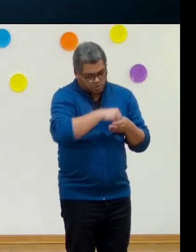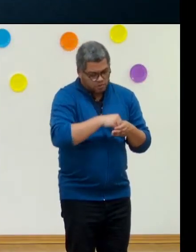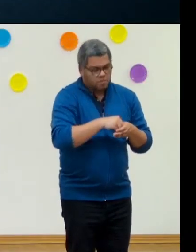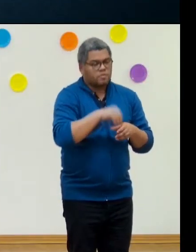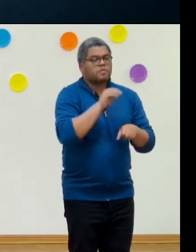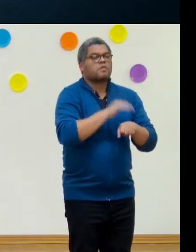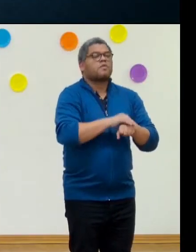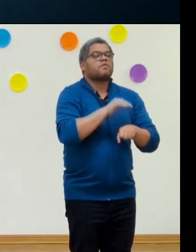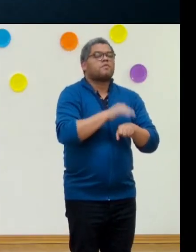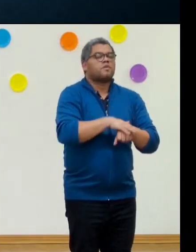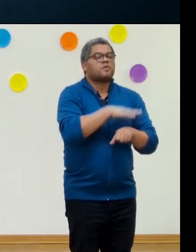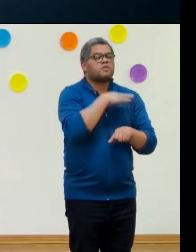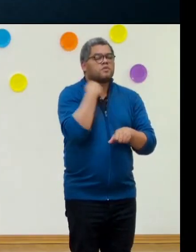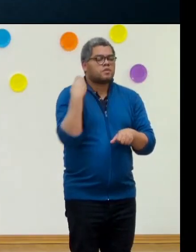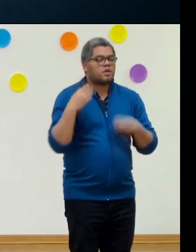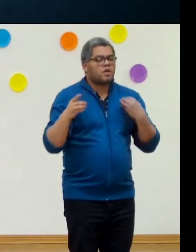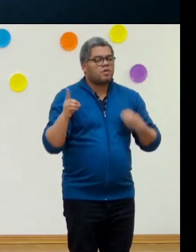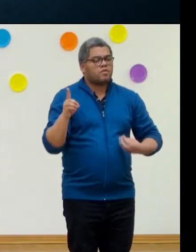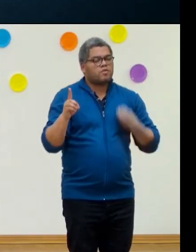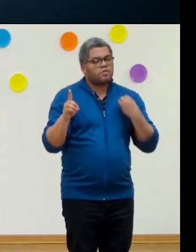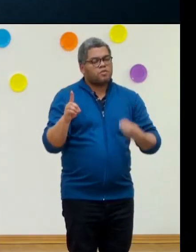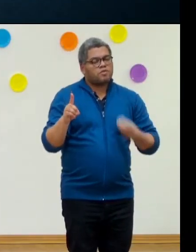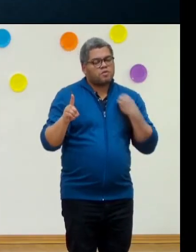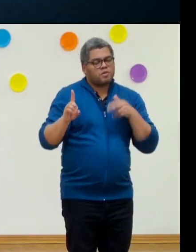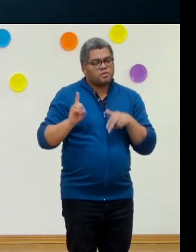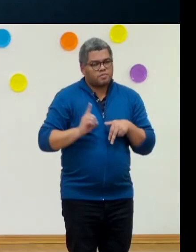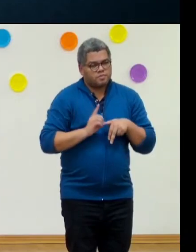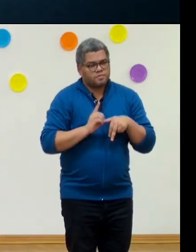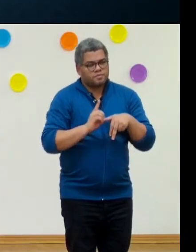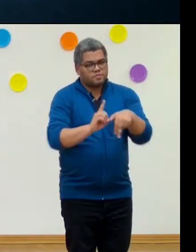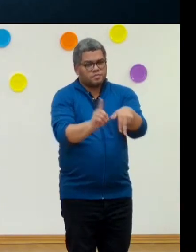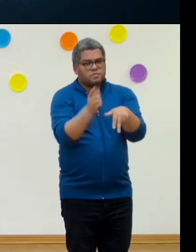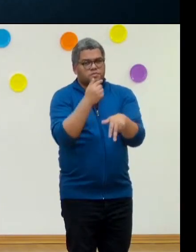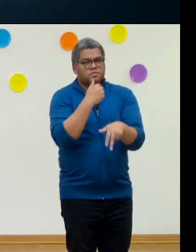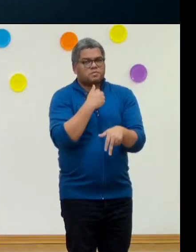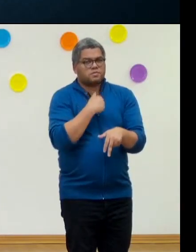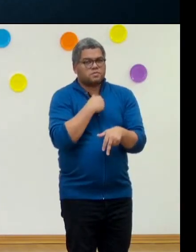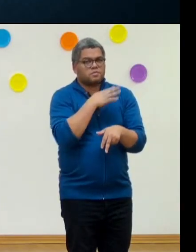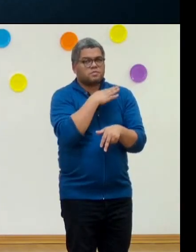Faça morrer, ande no Espírito. Eu estou morto para isso.